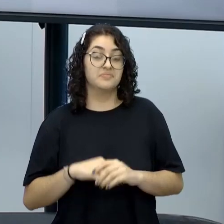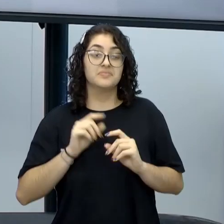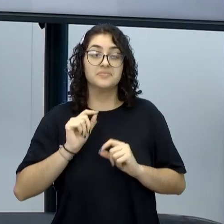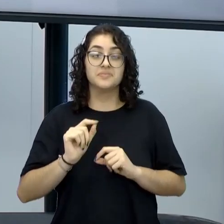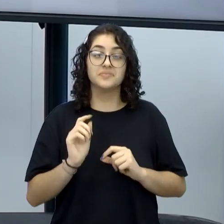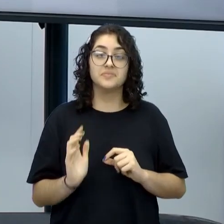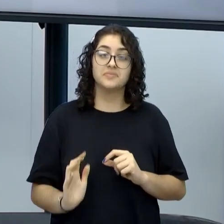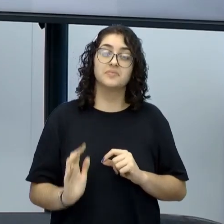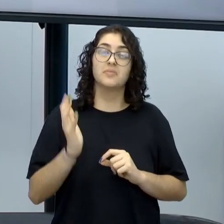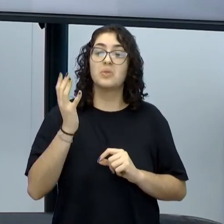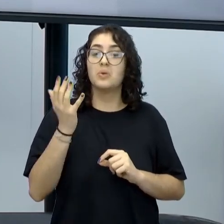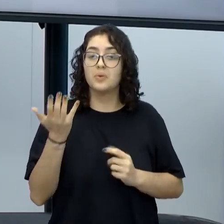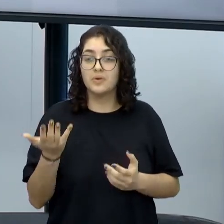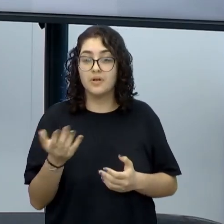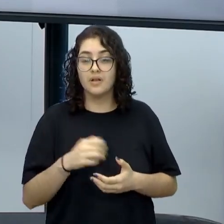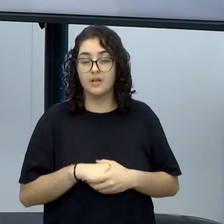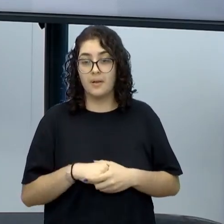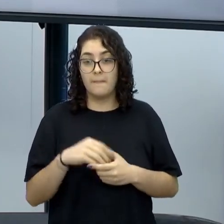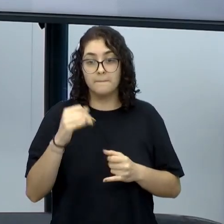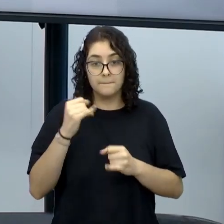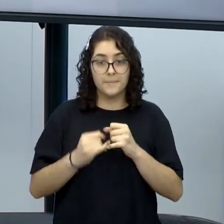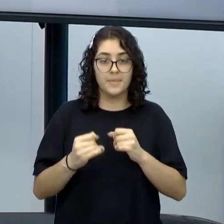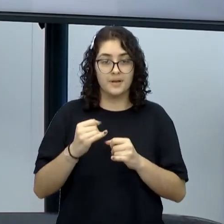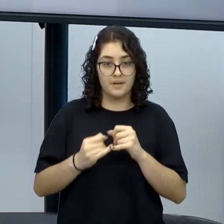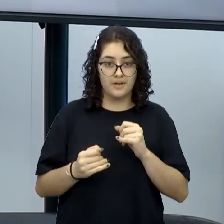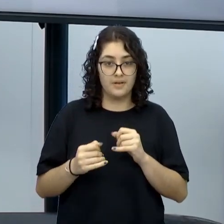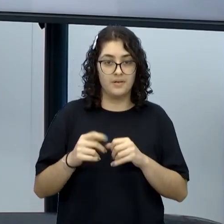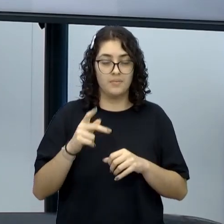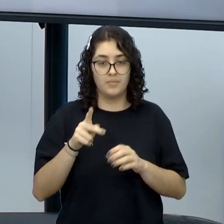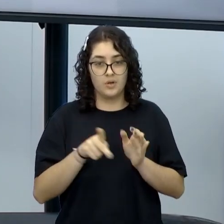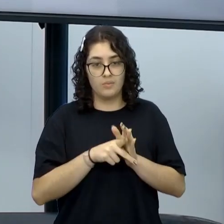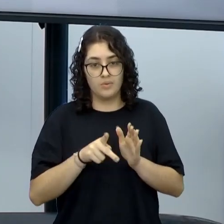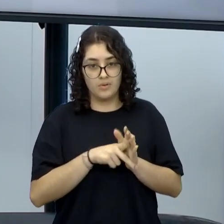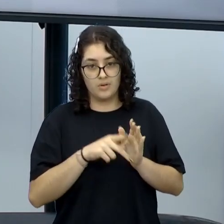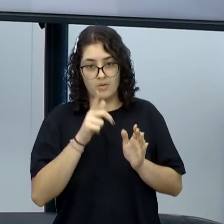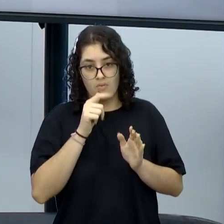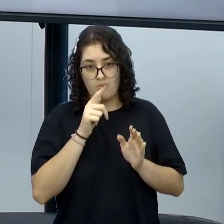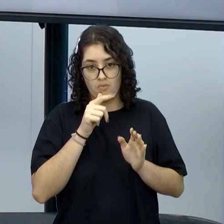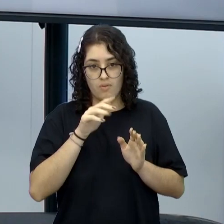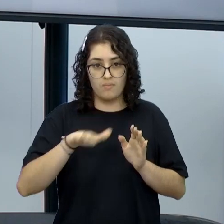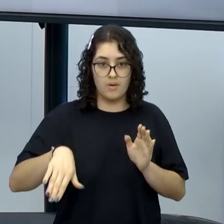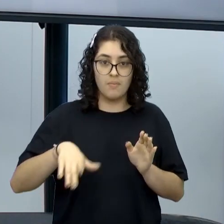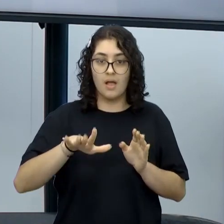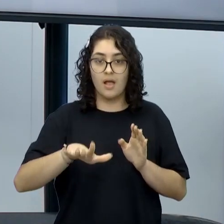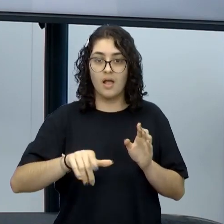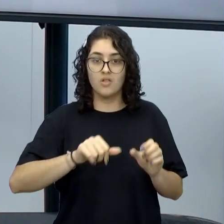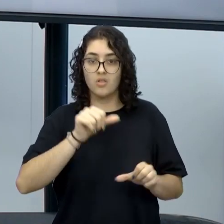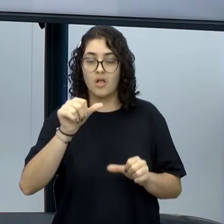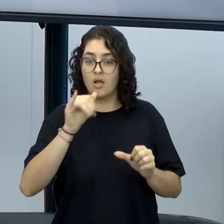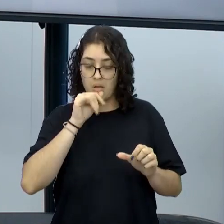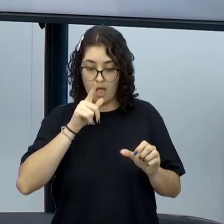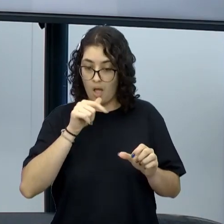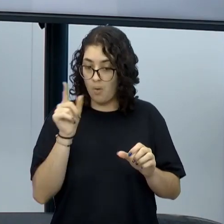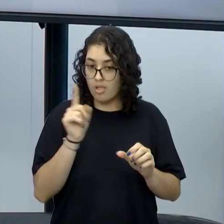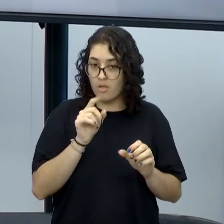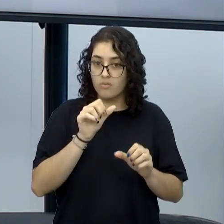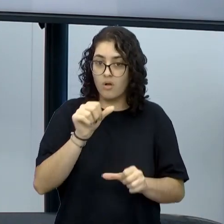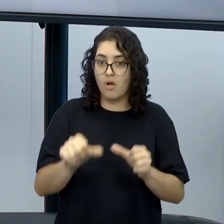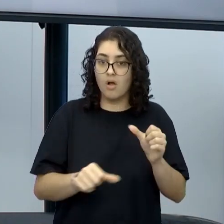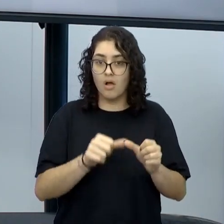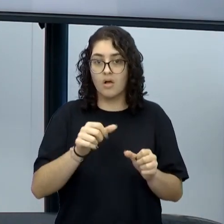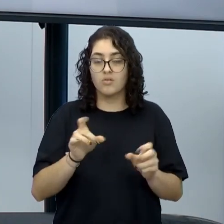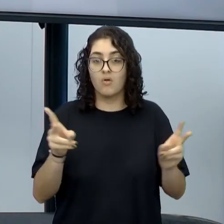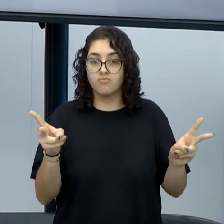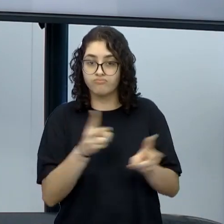Aqui é uma ideia parecida com a erosão marítima. Só que a gente não tem a água, troca a água pelo vento. Porque não é